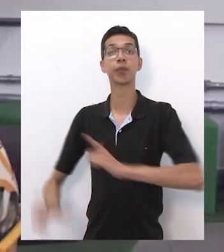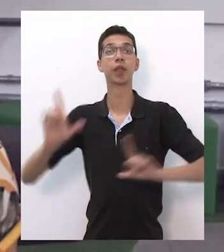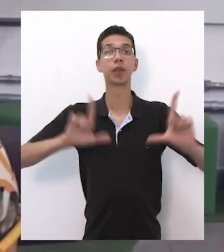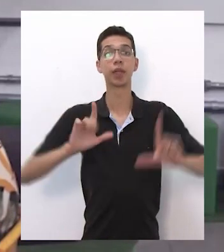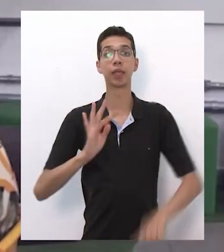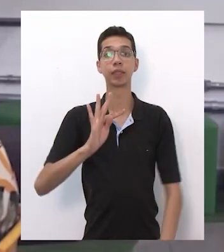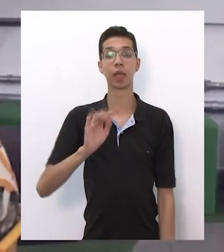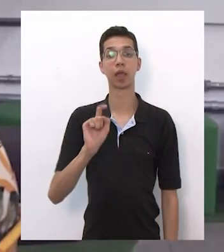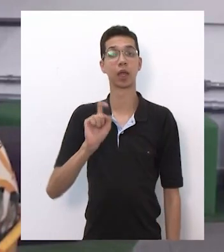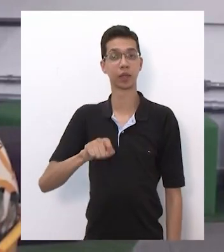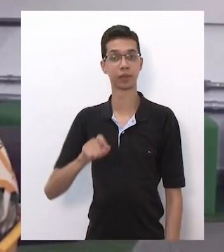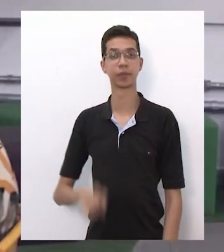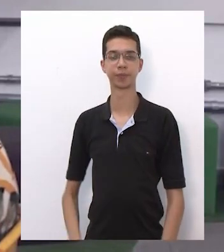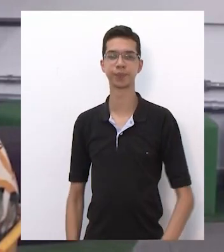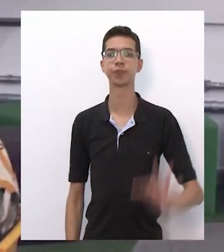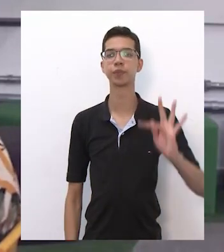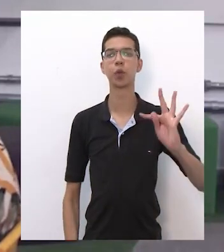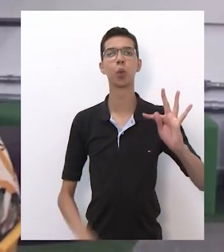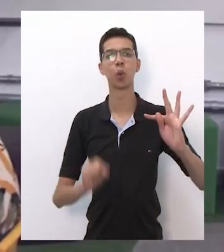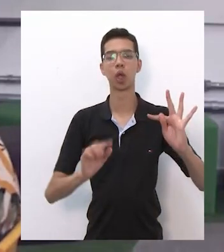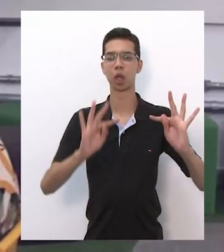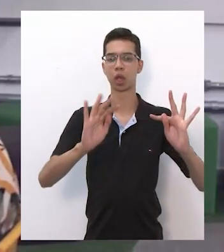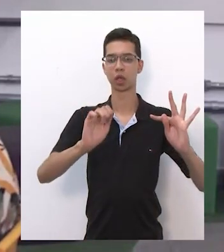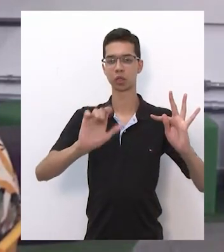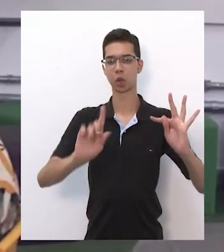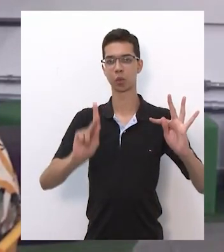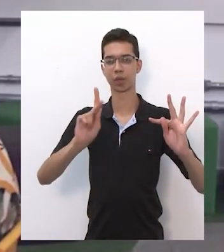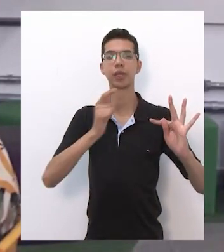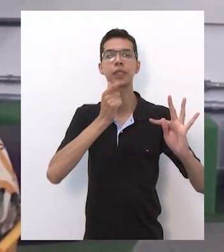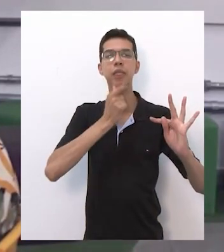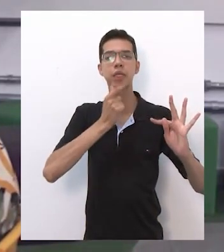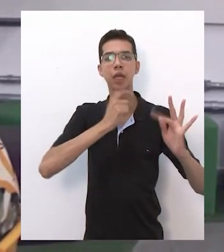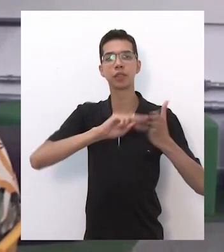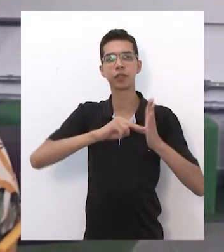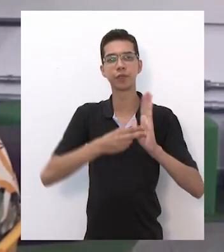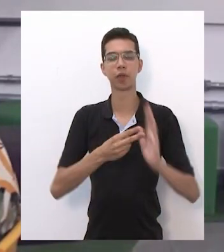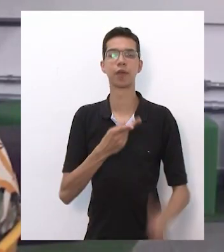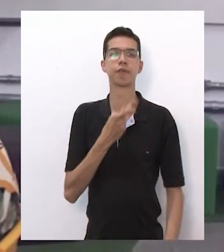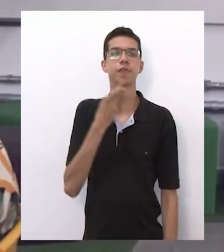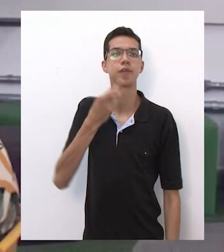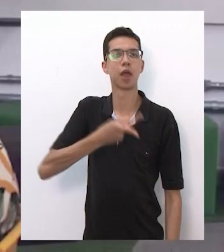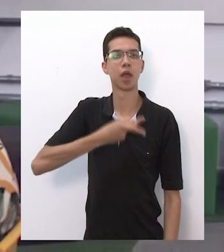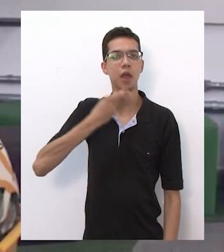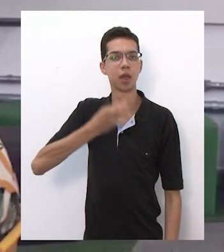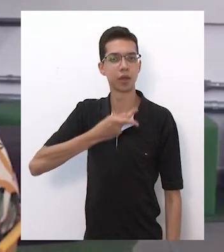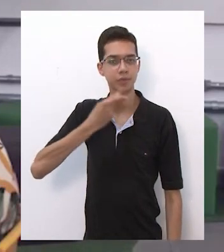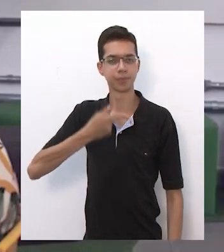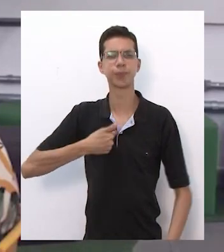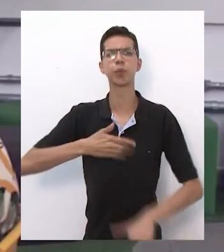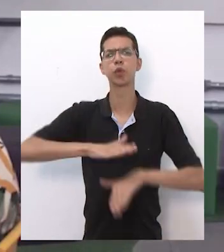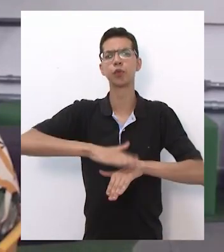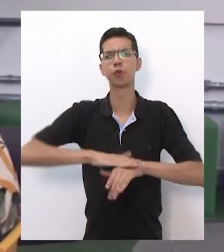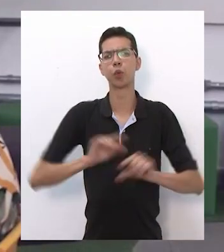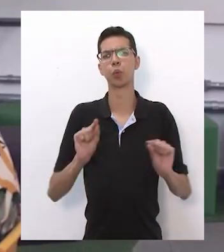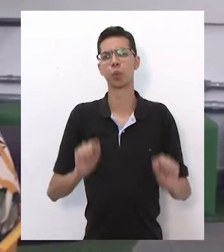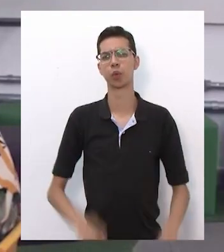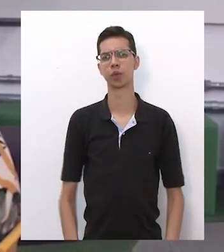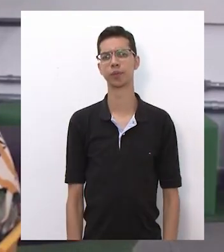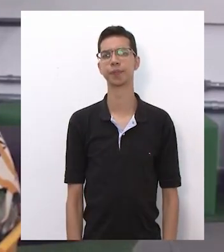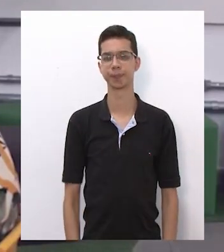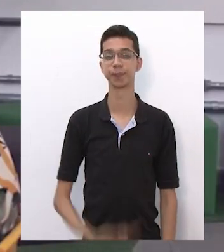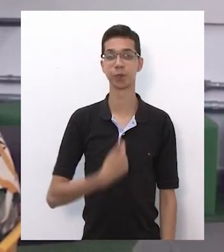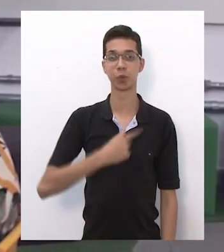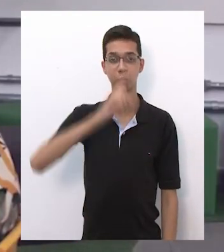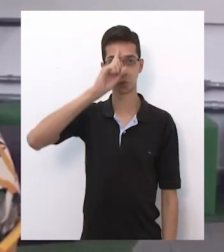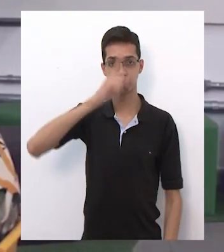T, na verdade, no jogo que é de talk, de falar em inglês, no caso. E aí o que eu vou fazer? Qual que foi o comando que eu coloquei lá